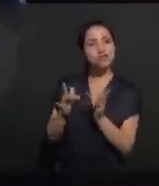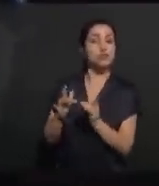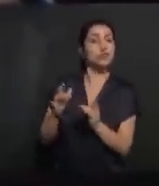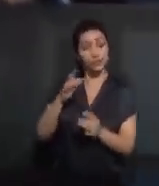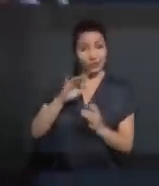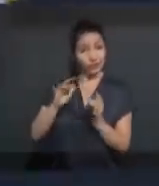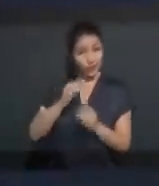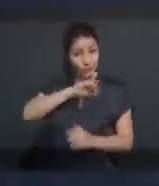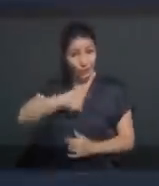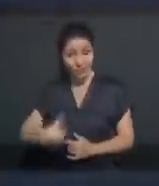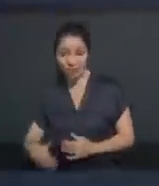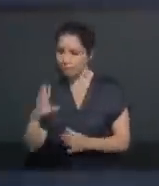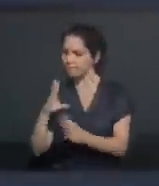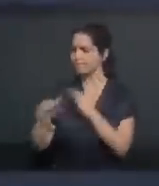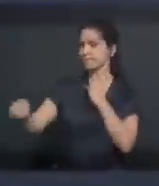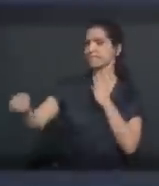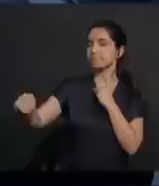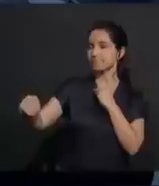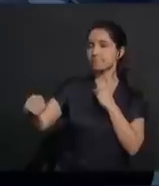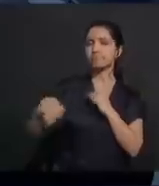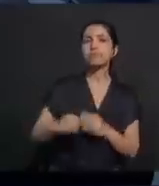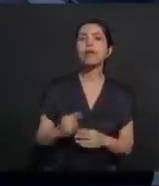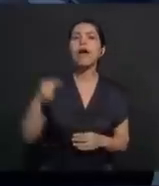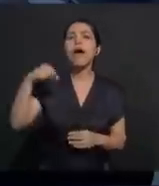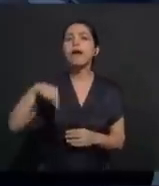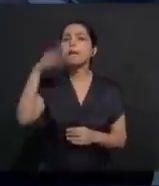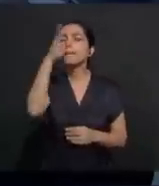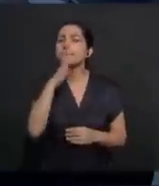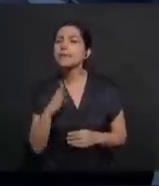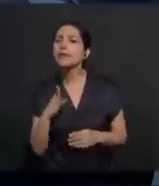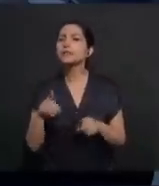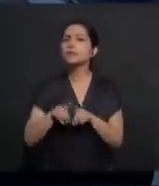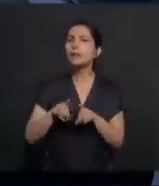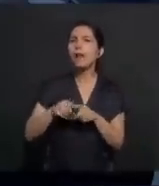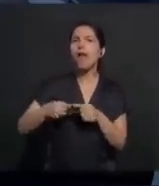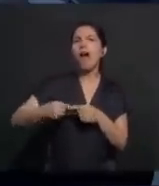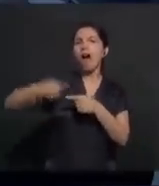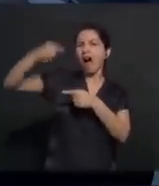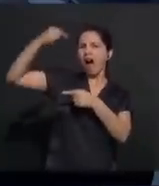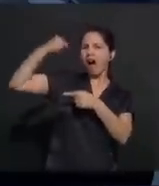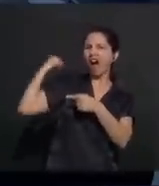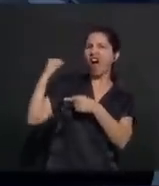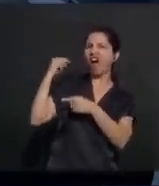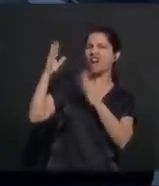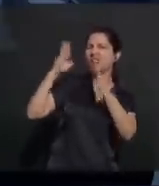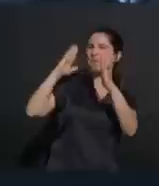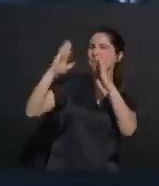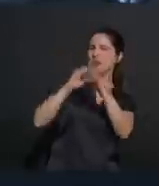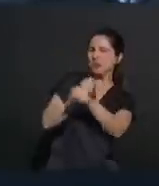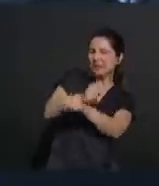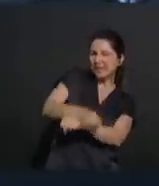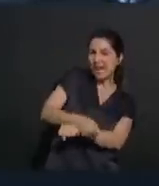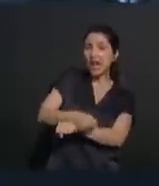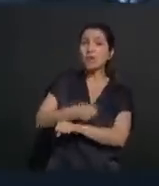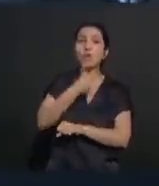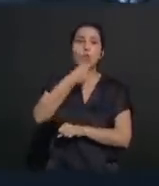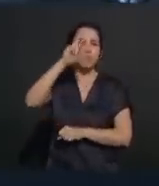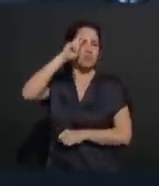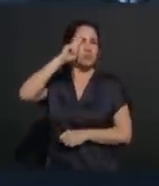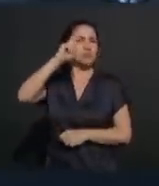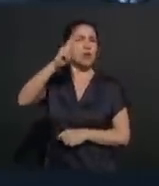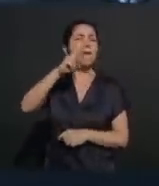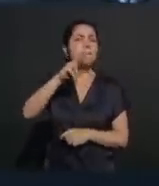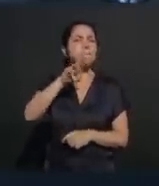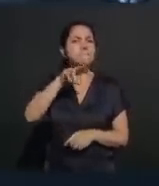chefes, os donos da senzala, tinham relação sexual com a mulher que quisesse, com o homem que quisesse, mas não era nada.